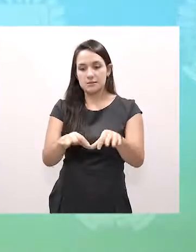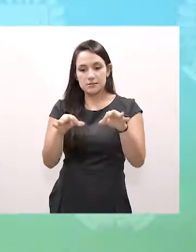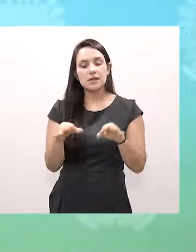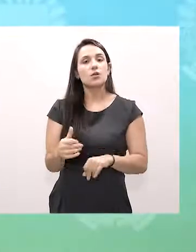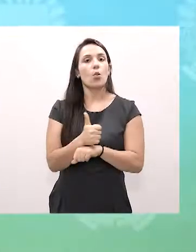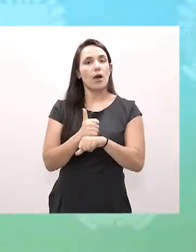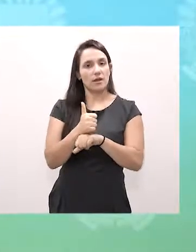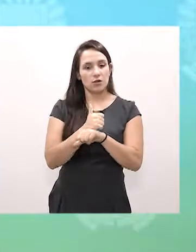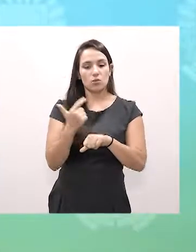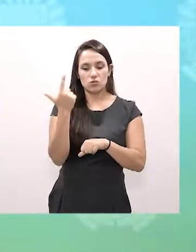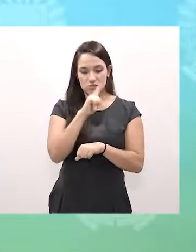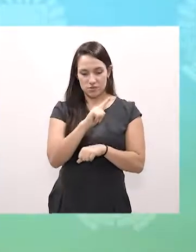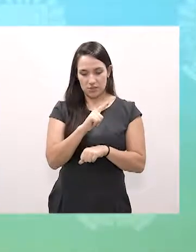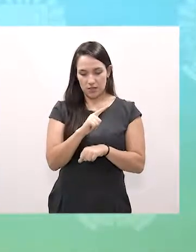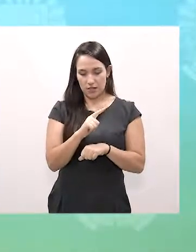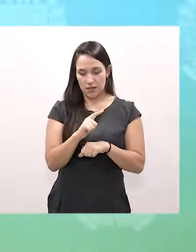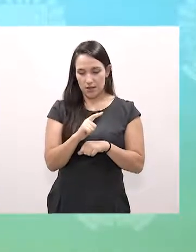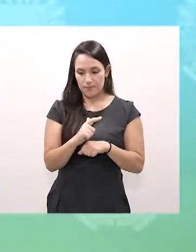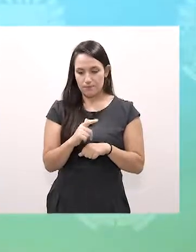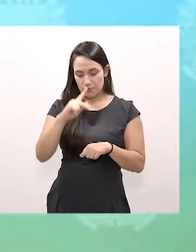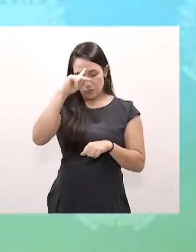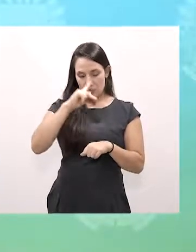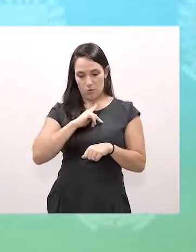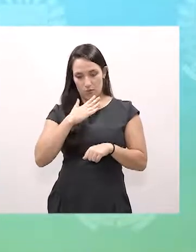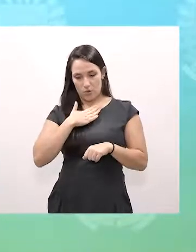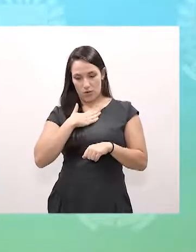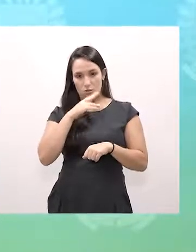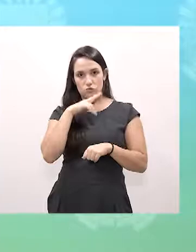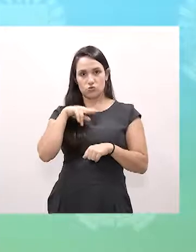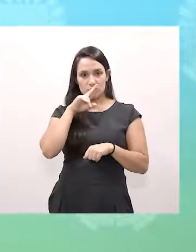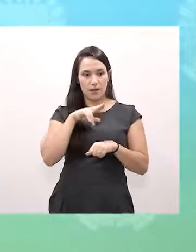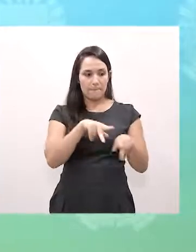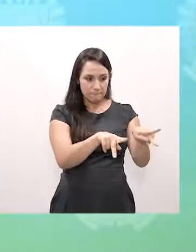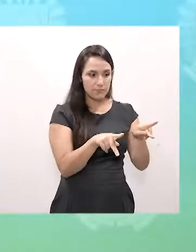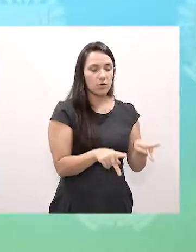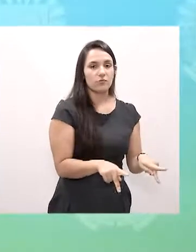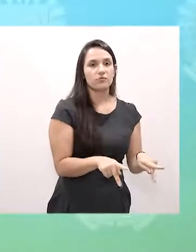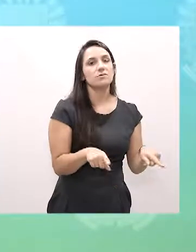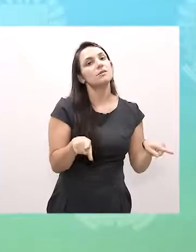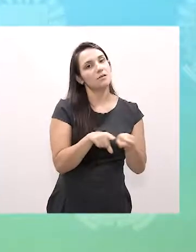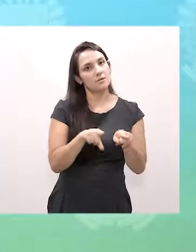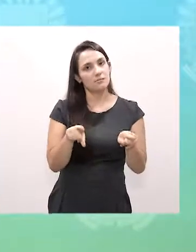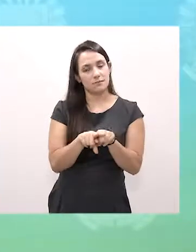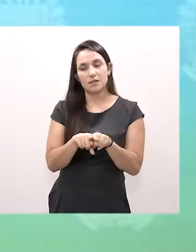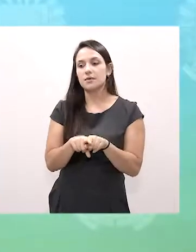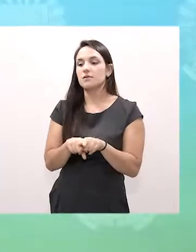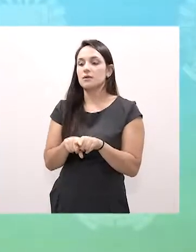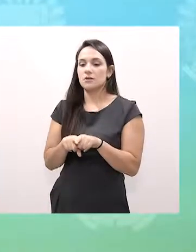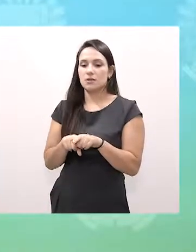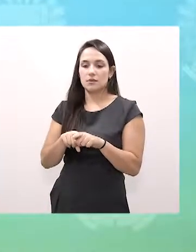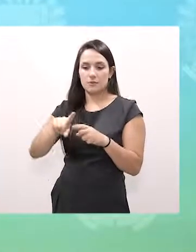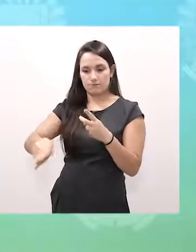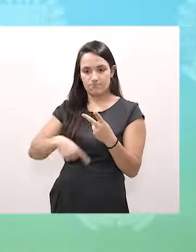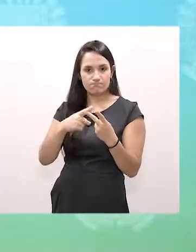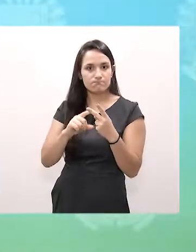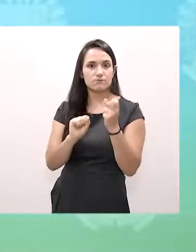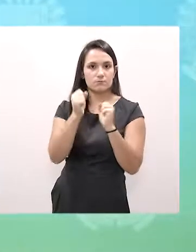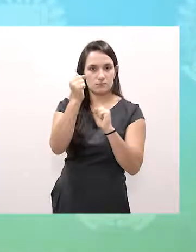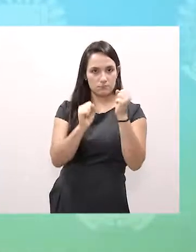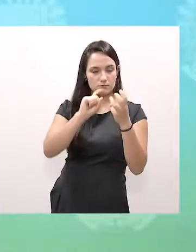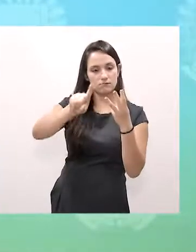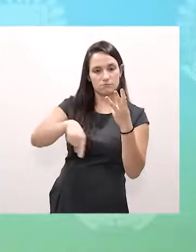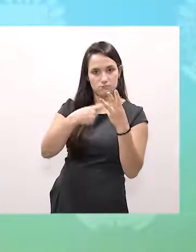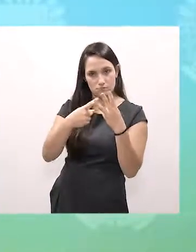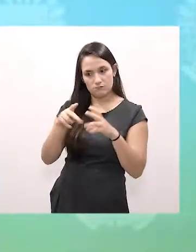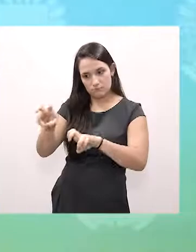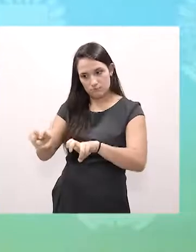a disponibilidade adequada para o nosso consumo, para o consumo da população, como também para o